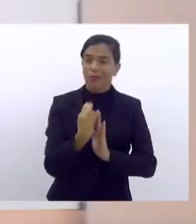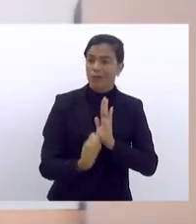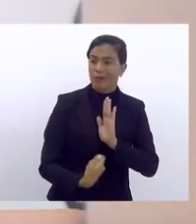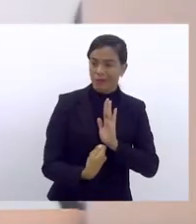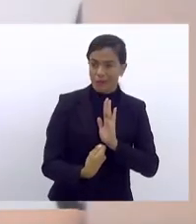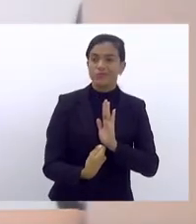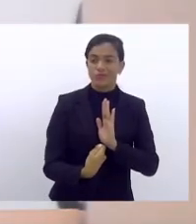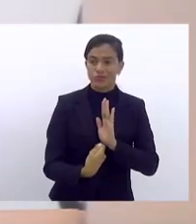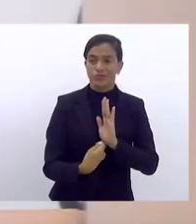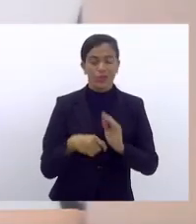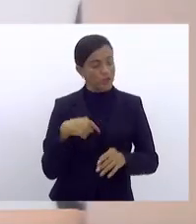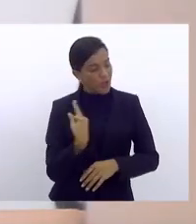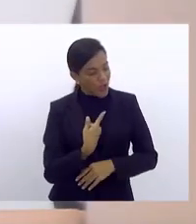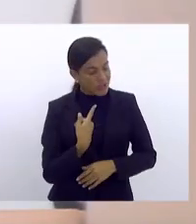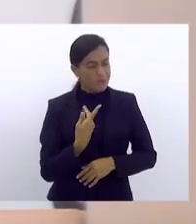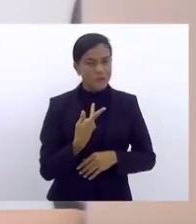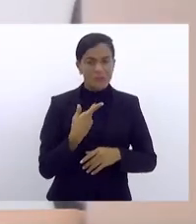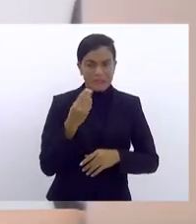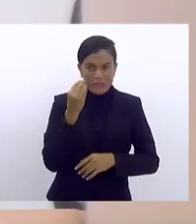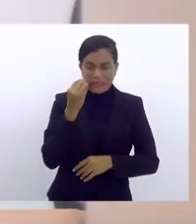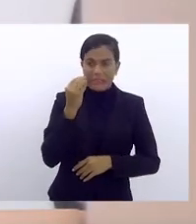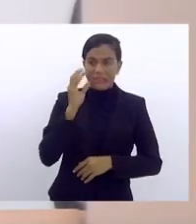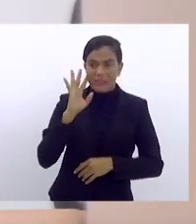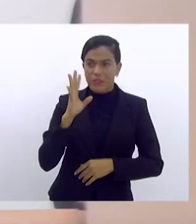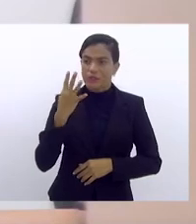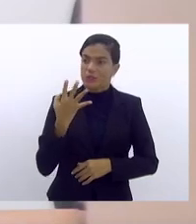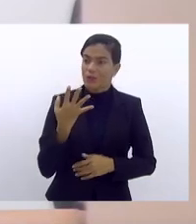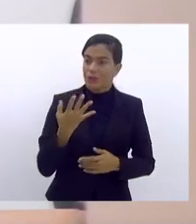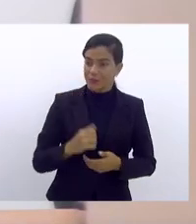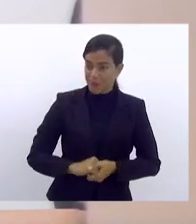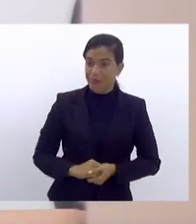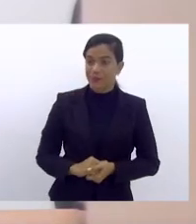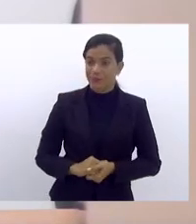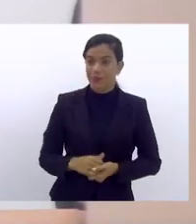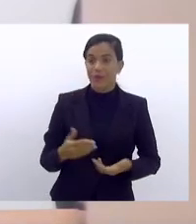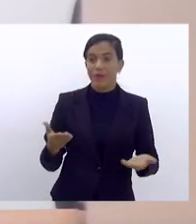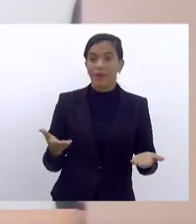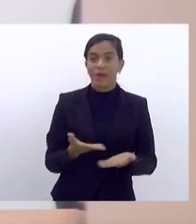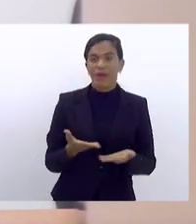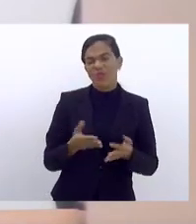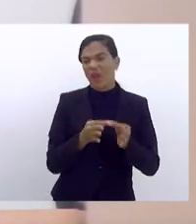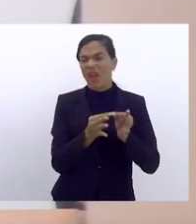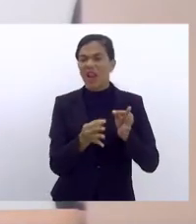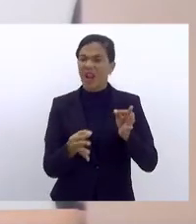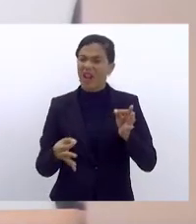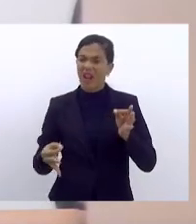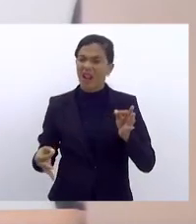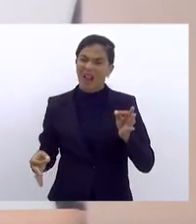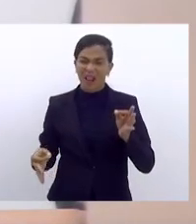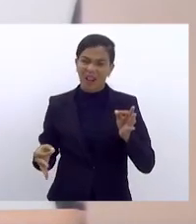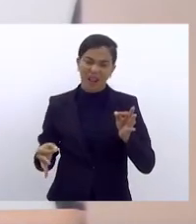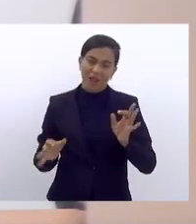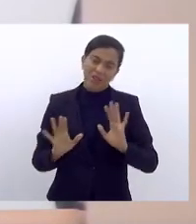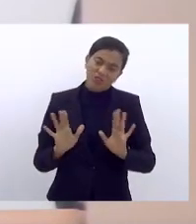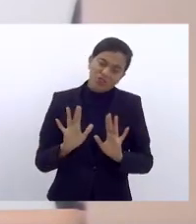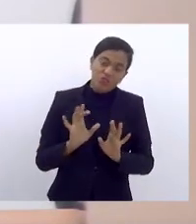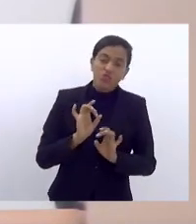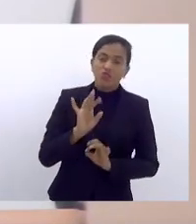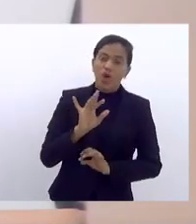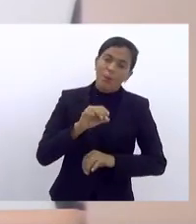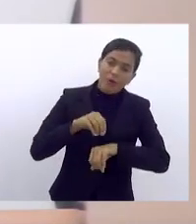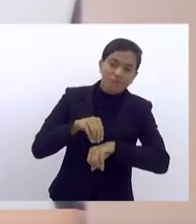buscando solução agora no efeito e aí eu não quero me alongar muito mais só para trazer aqui para os presentes